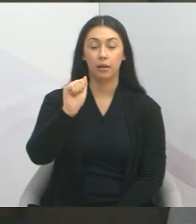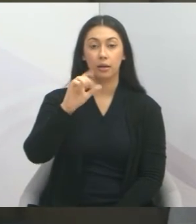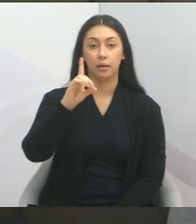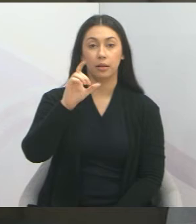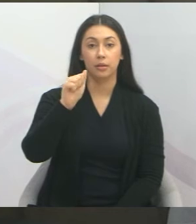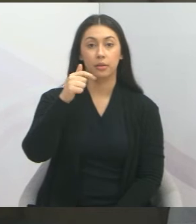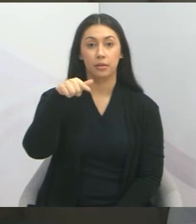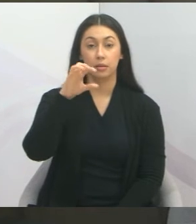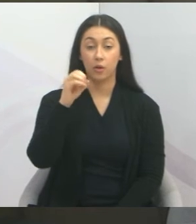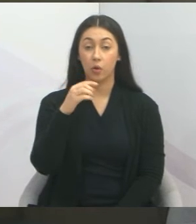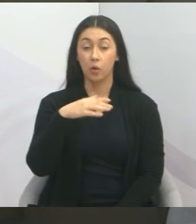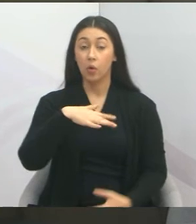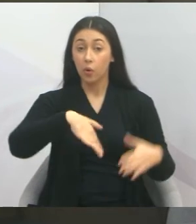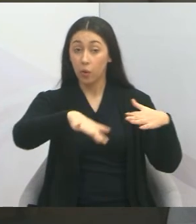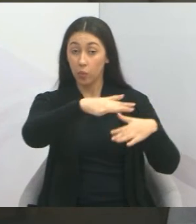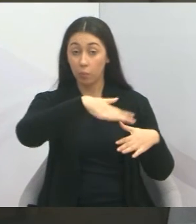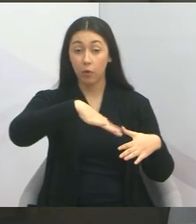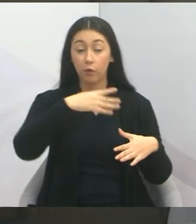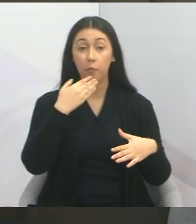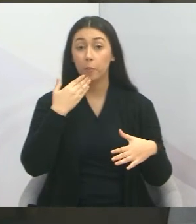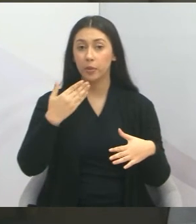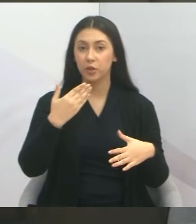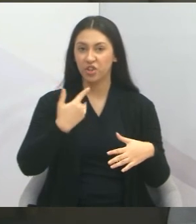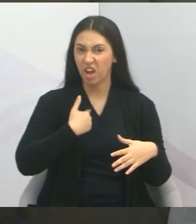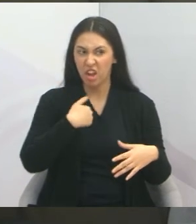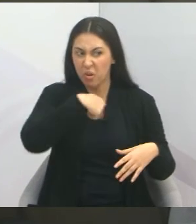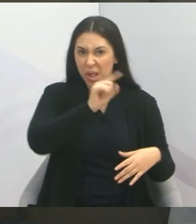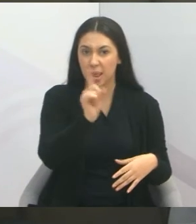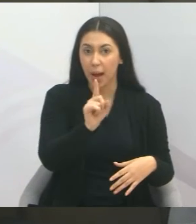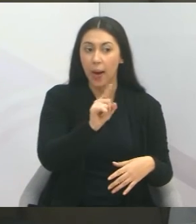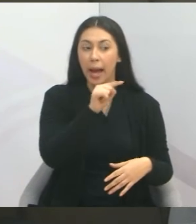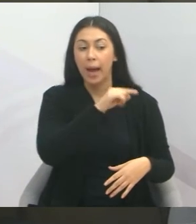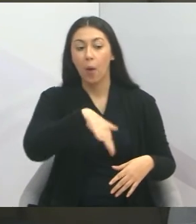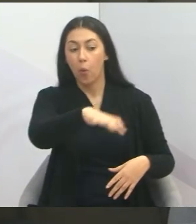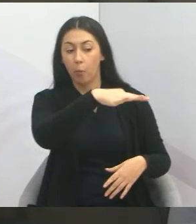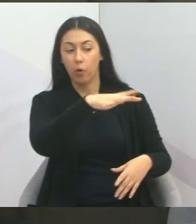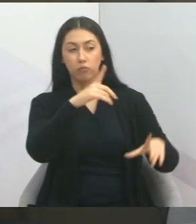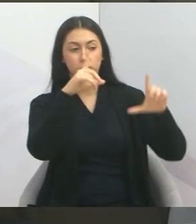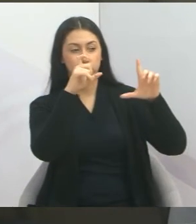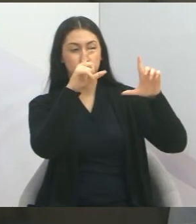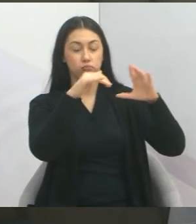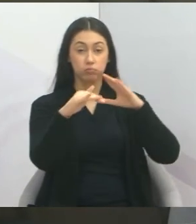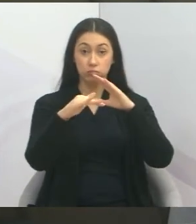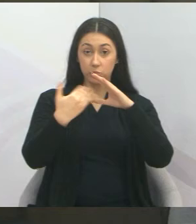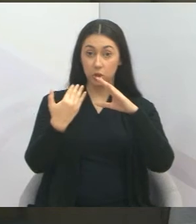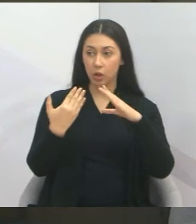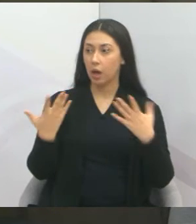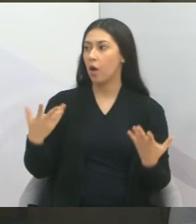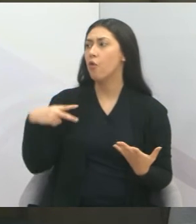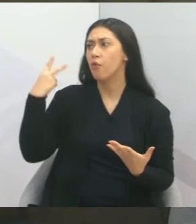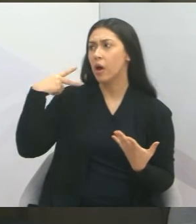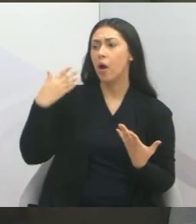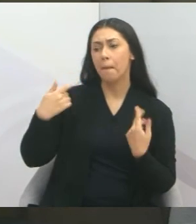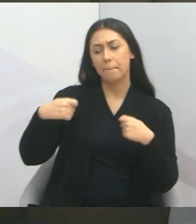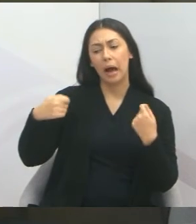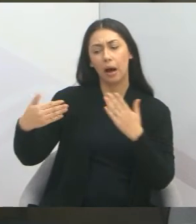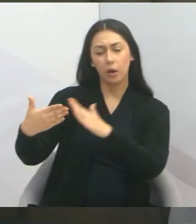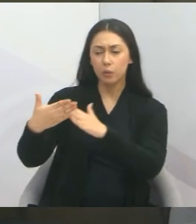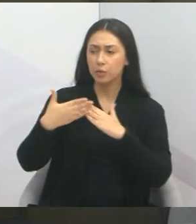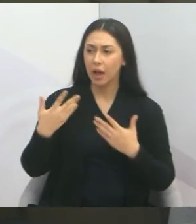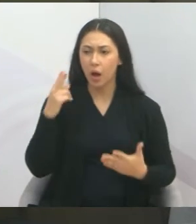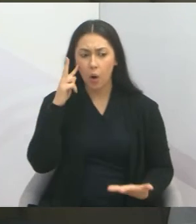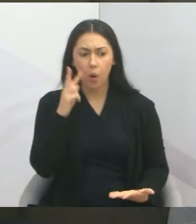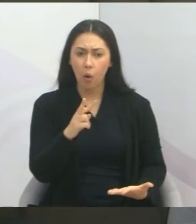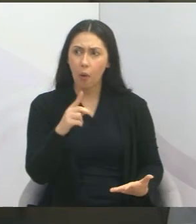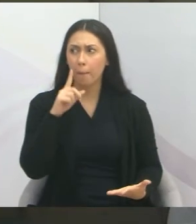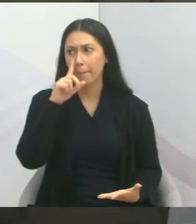o conserto nem foi eu que fui lá Eles tiraram foto da situação e mandaram para mim para vereador dá uma atenção para nós legal como é